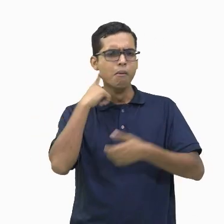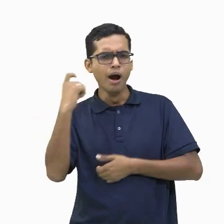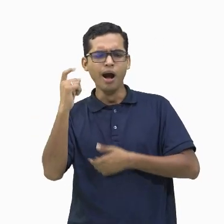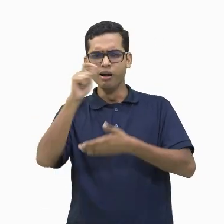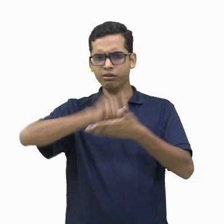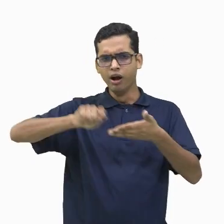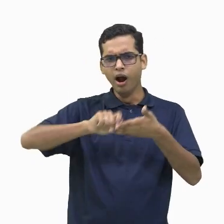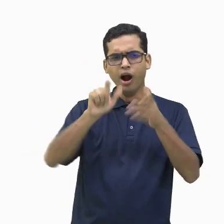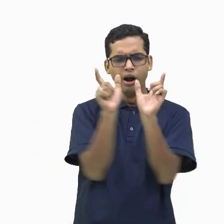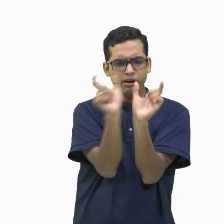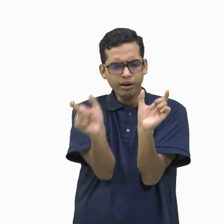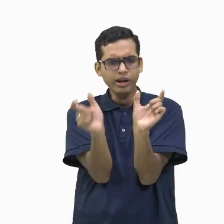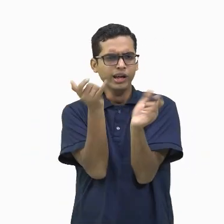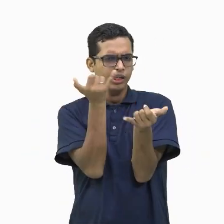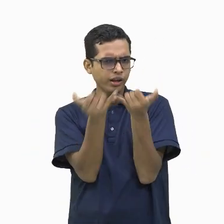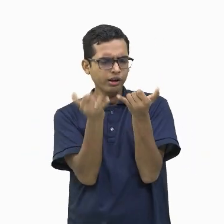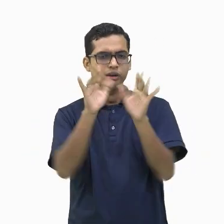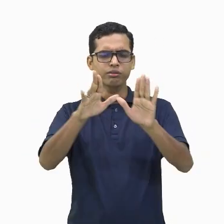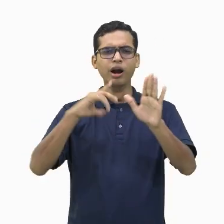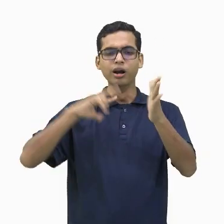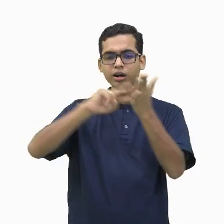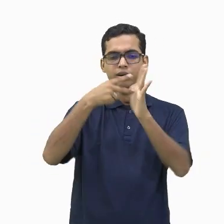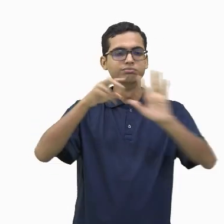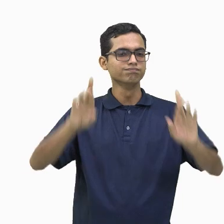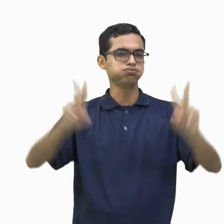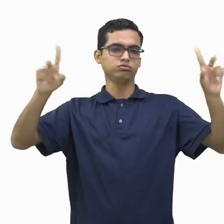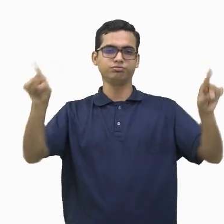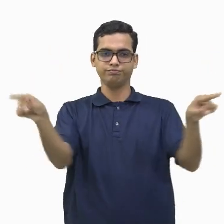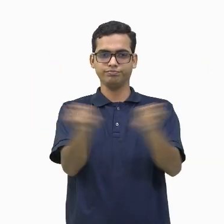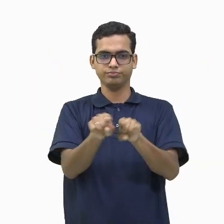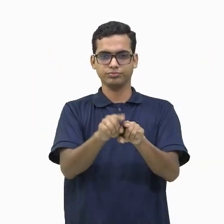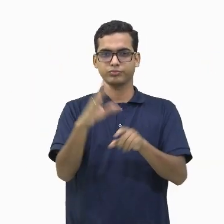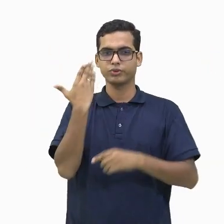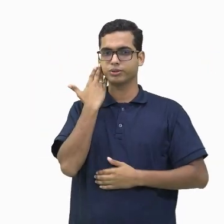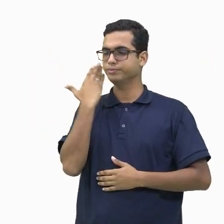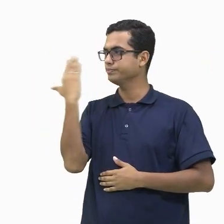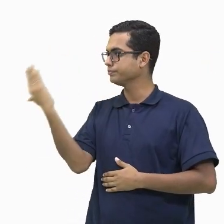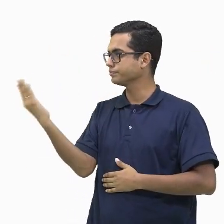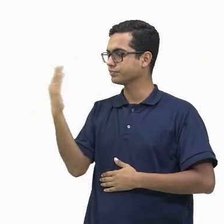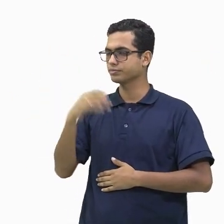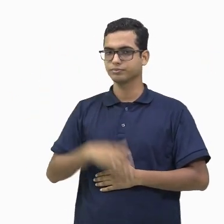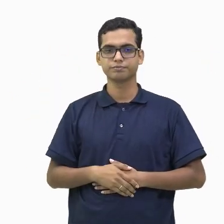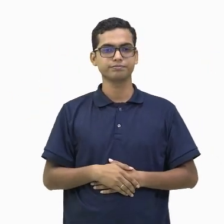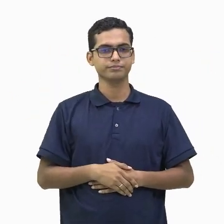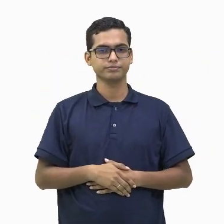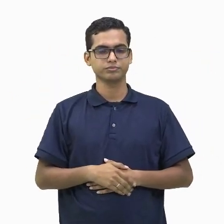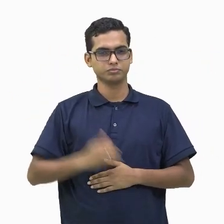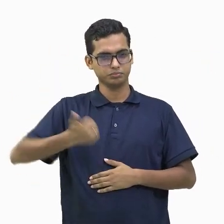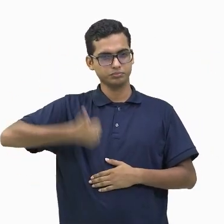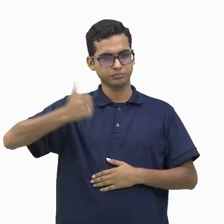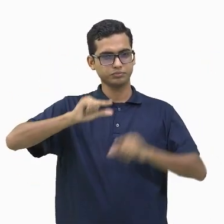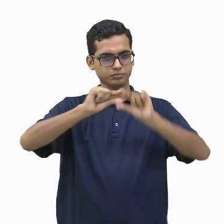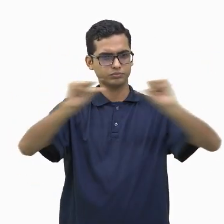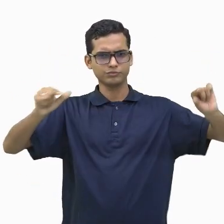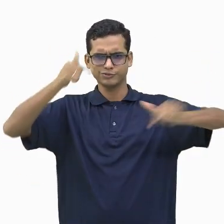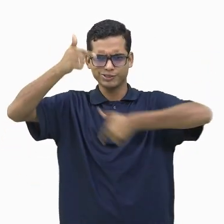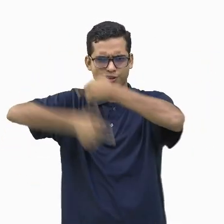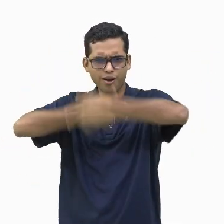Então, temos 3 exemplos, olhem só. Trabalho cumprido e cumprido. Ora, quer dizer aí que o